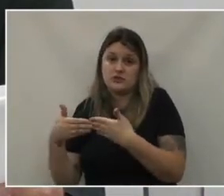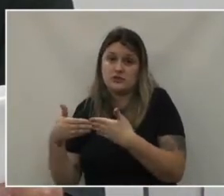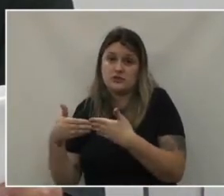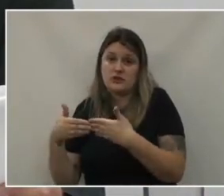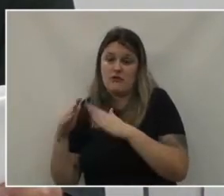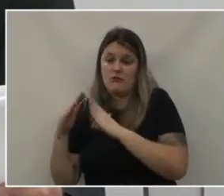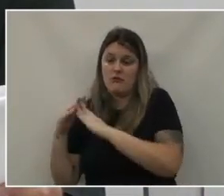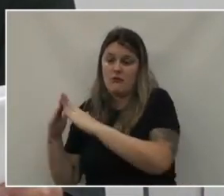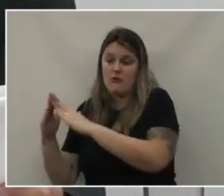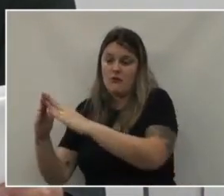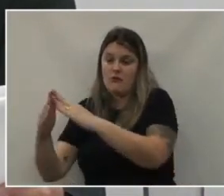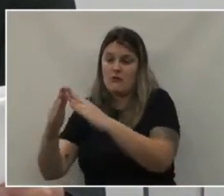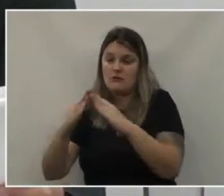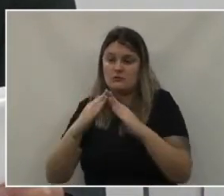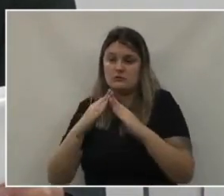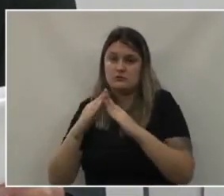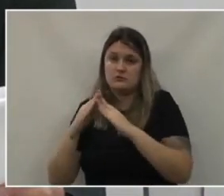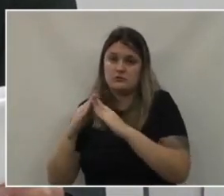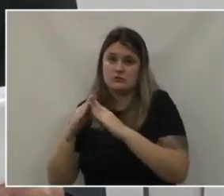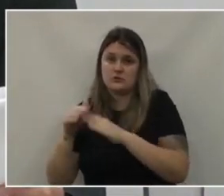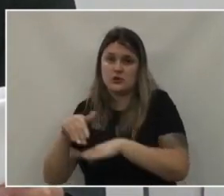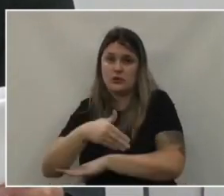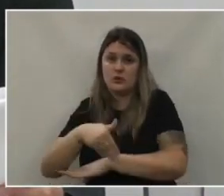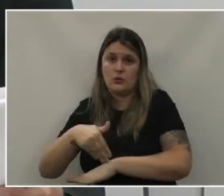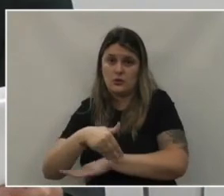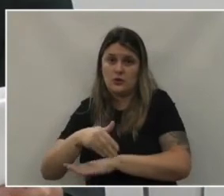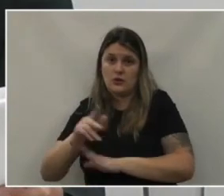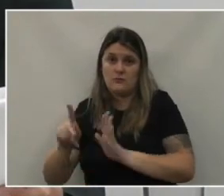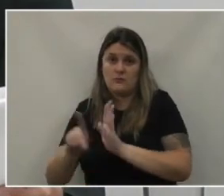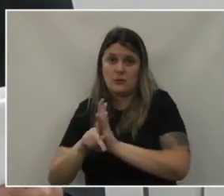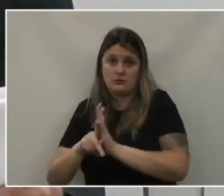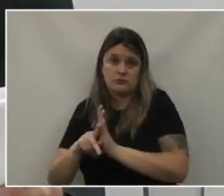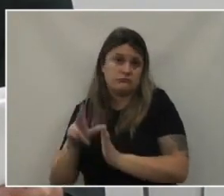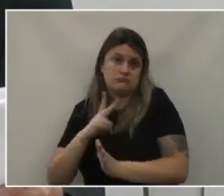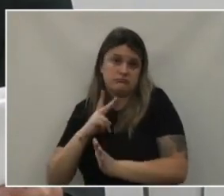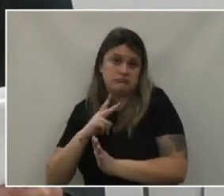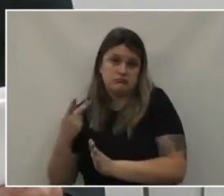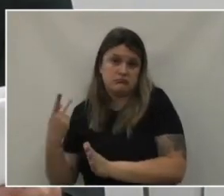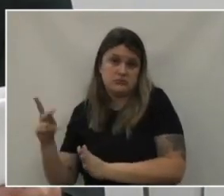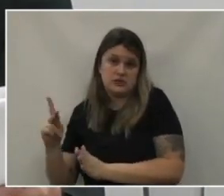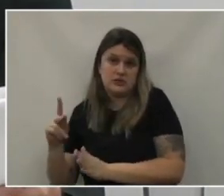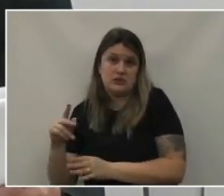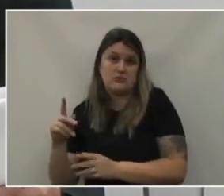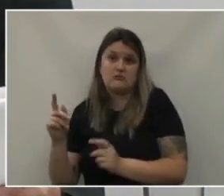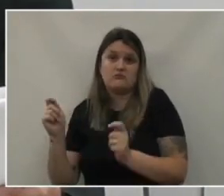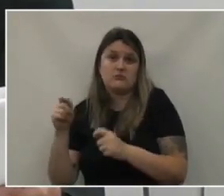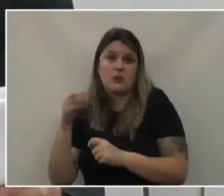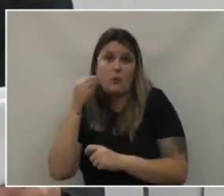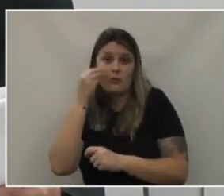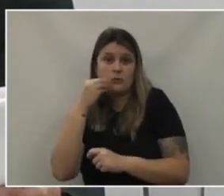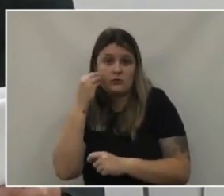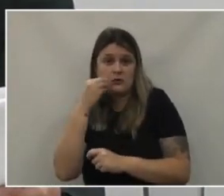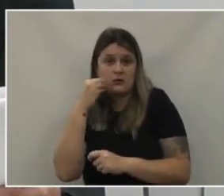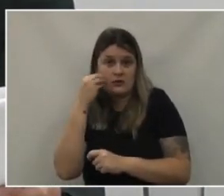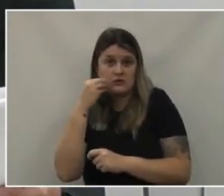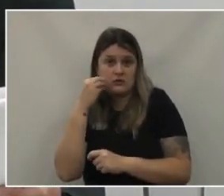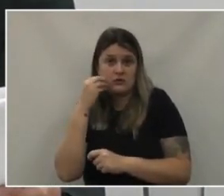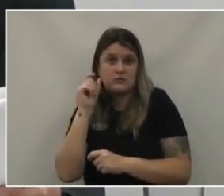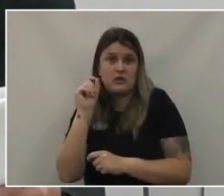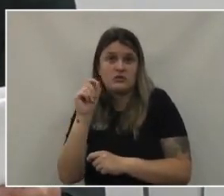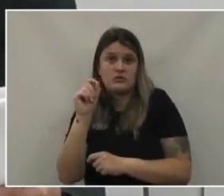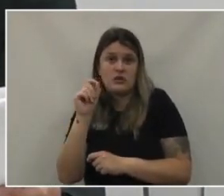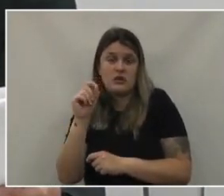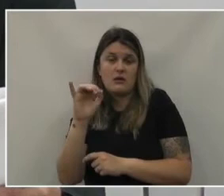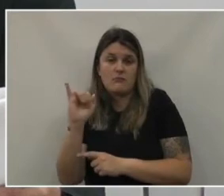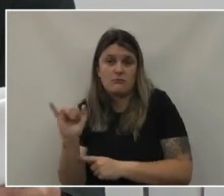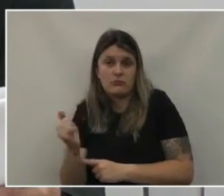lotear, transformar em lote aquela rua que é de propriedade particular e tirando a oportunidade de quem ali